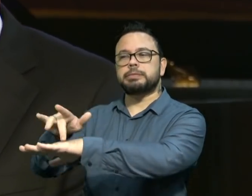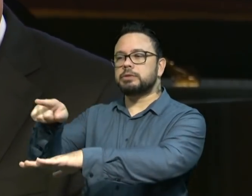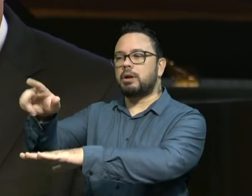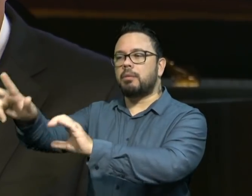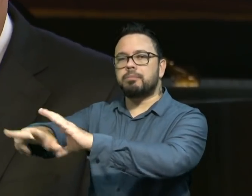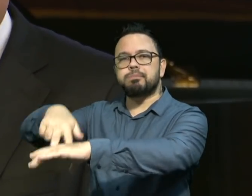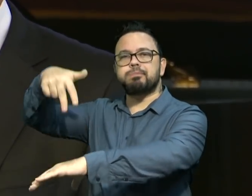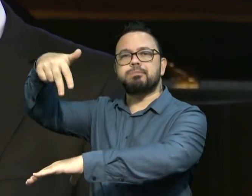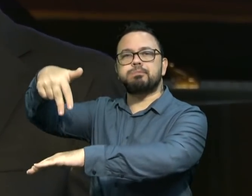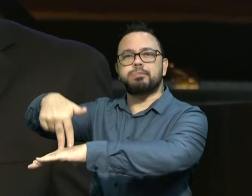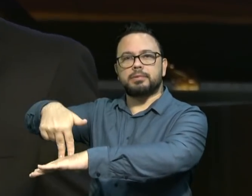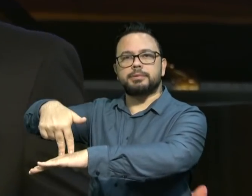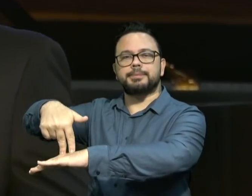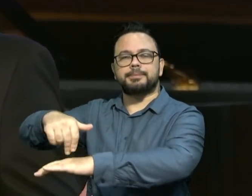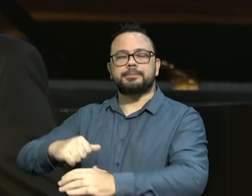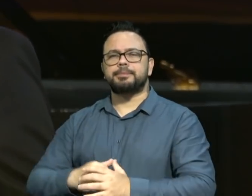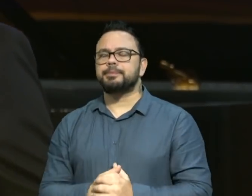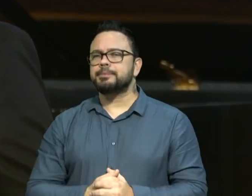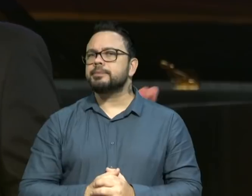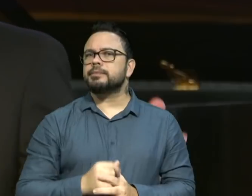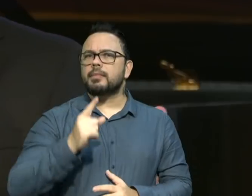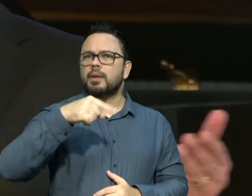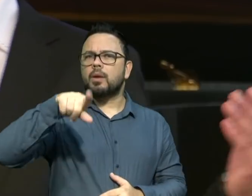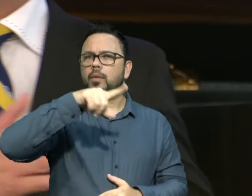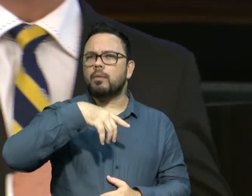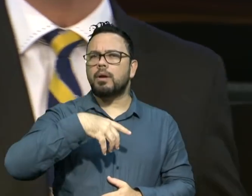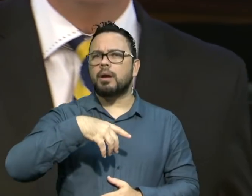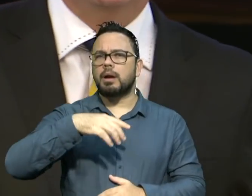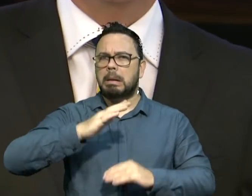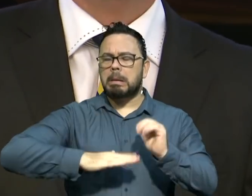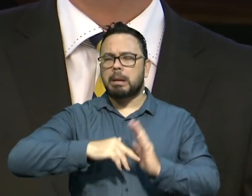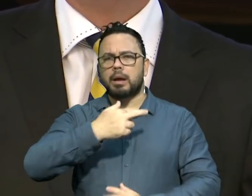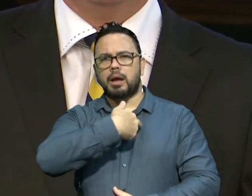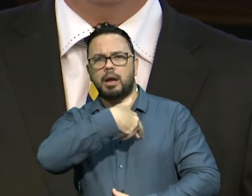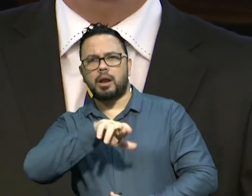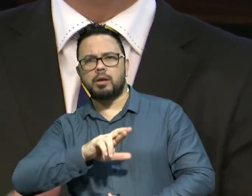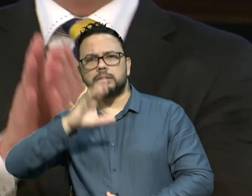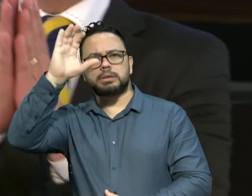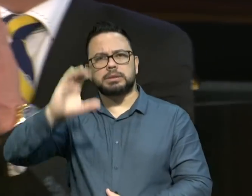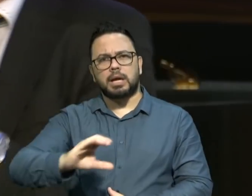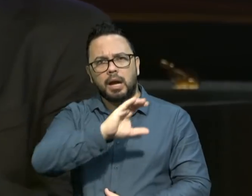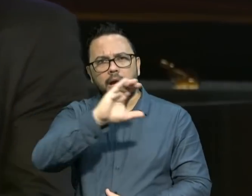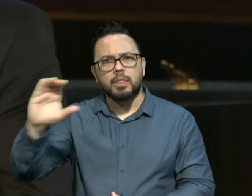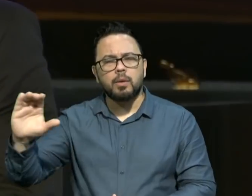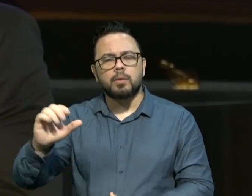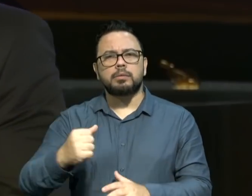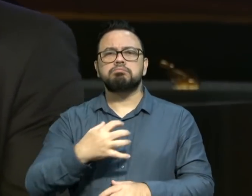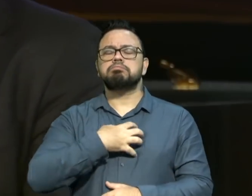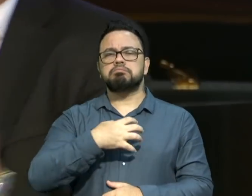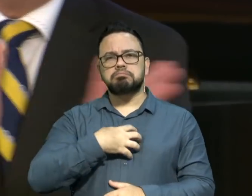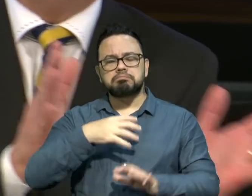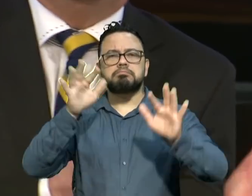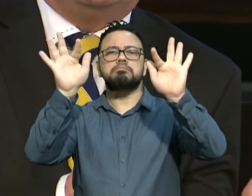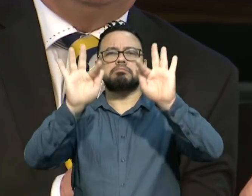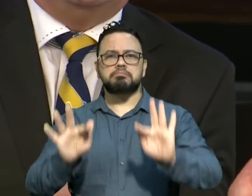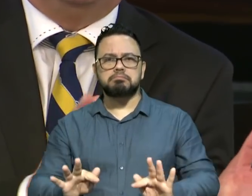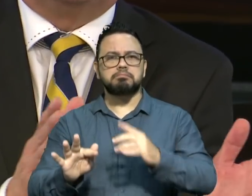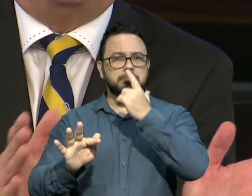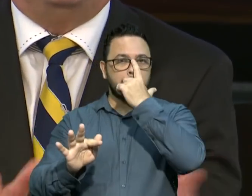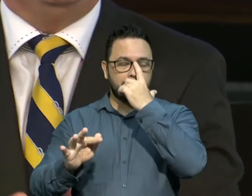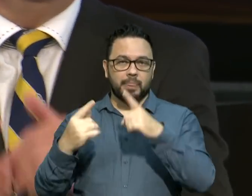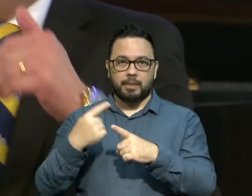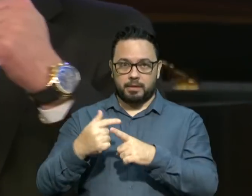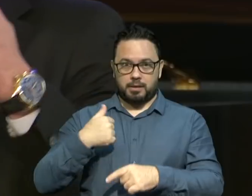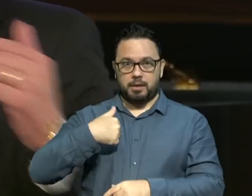último dia e você querido irmão amigo que é católico apostólico Romano eu fico muito feliz porque ao longo de